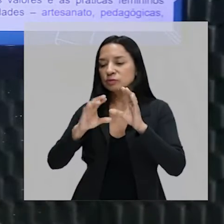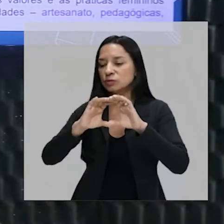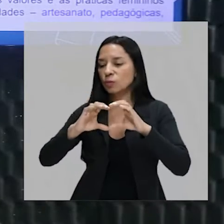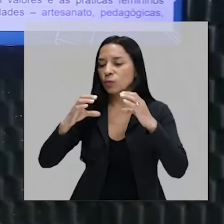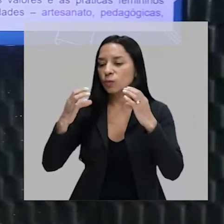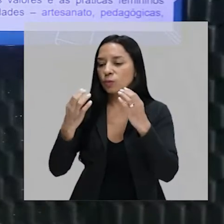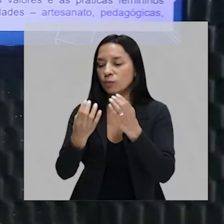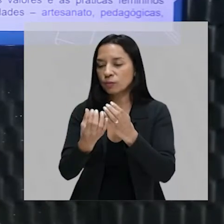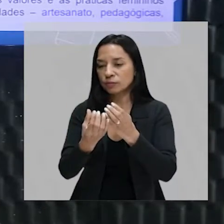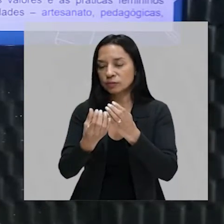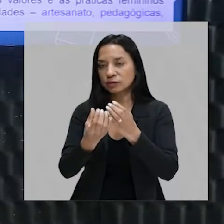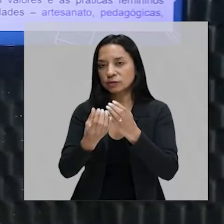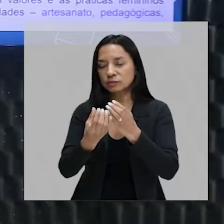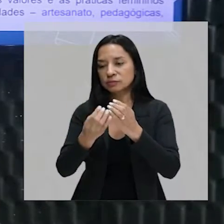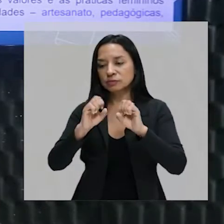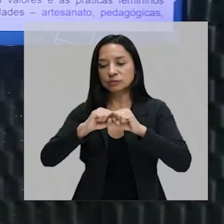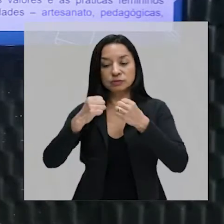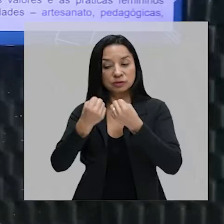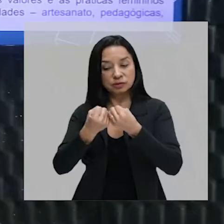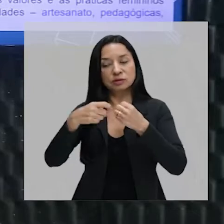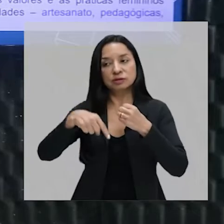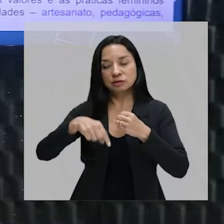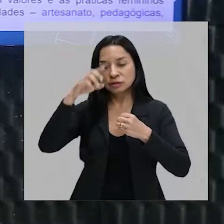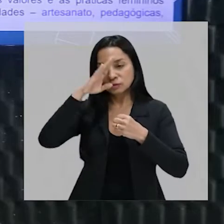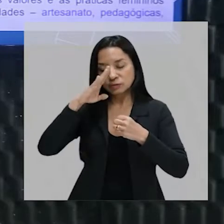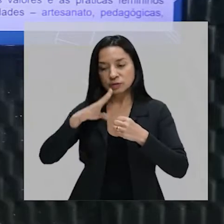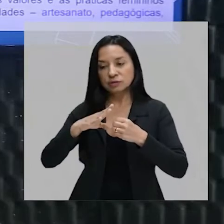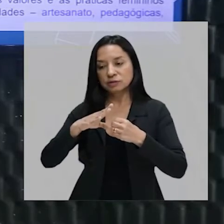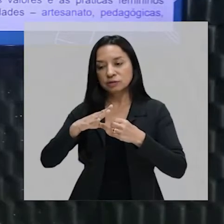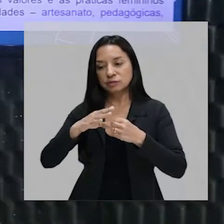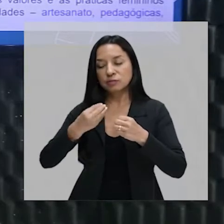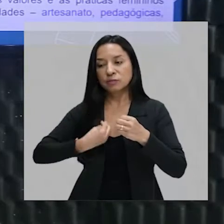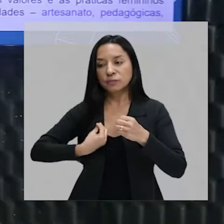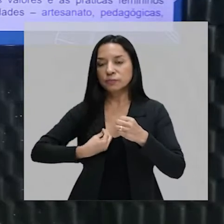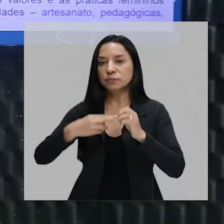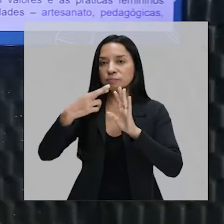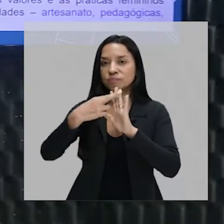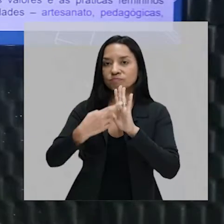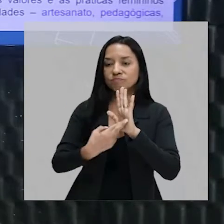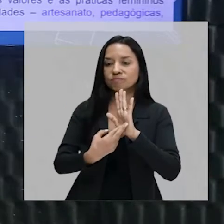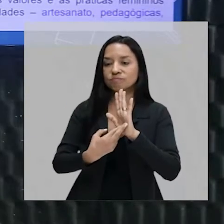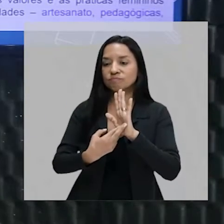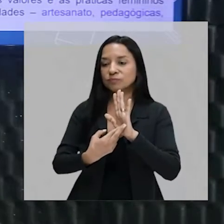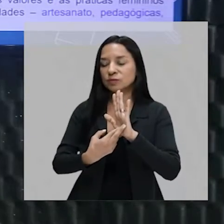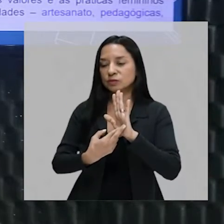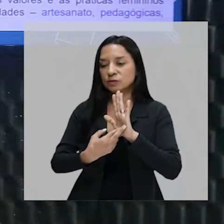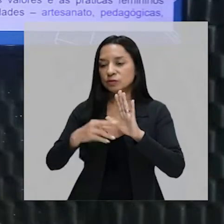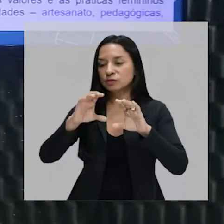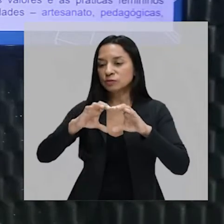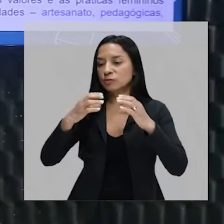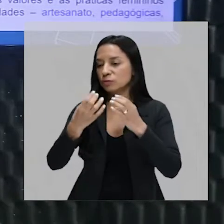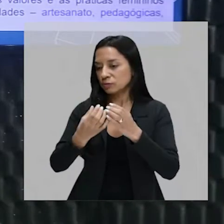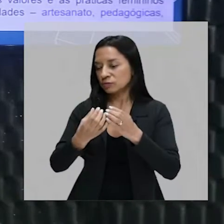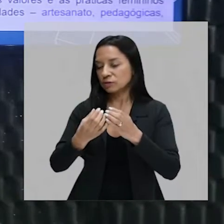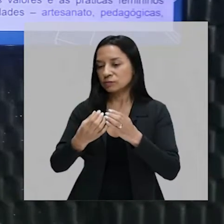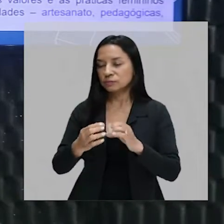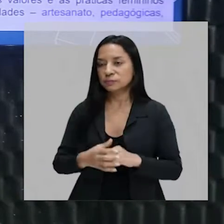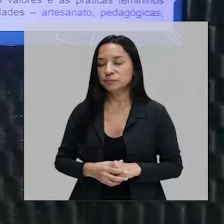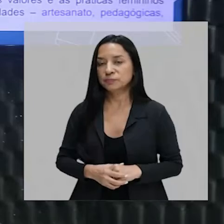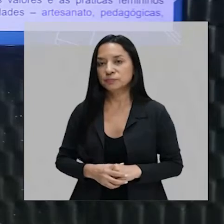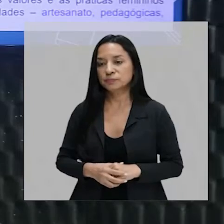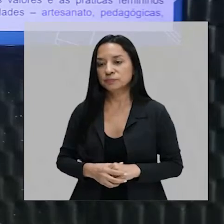da sociedade do Brasil viviam a regime comunitários eles eram coletivos